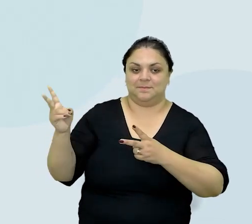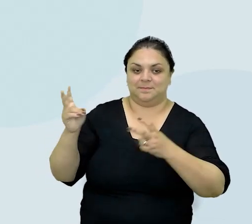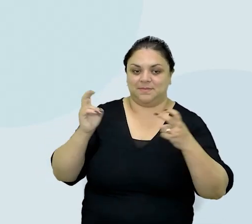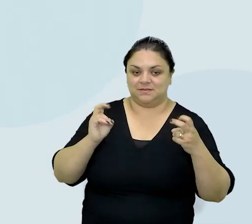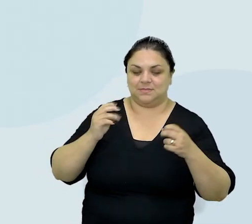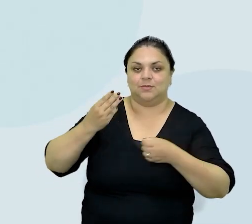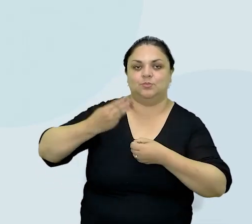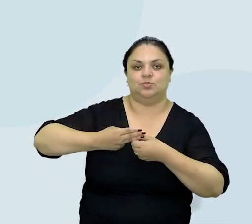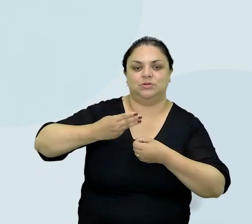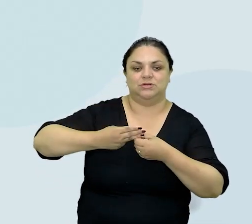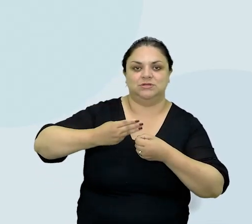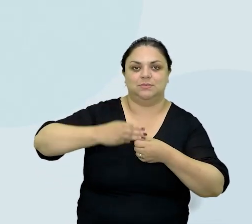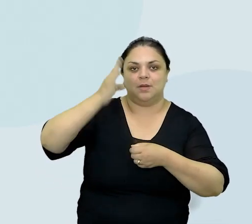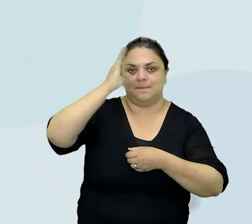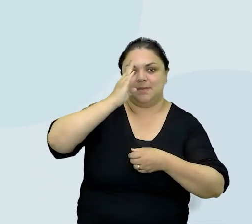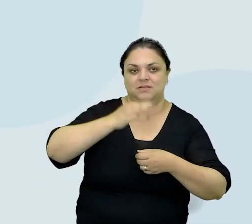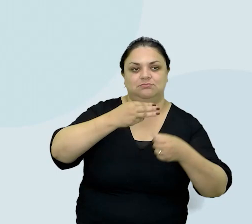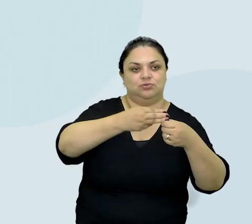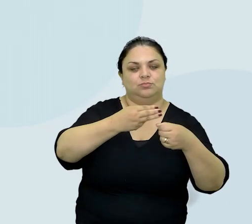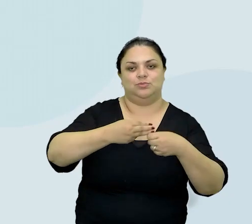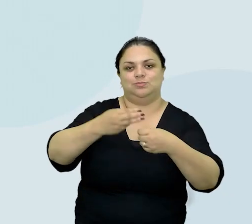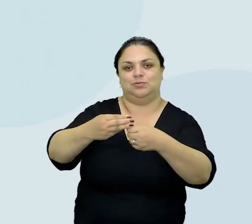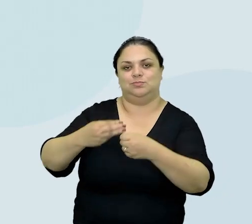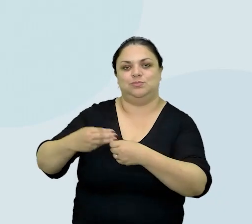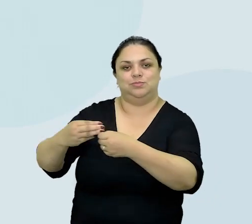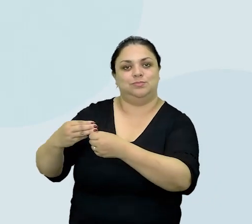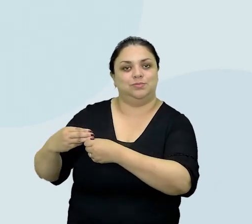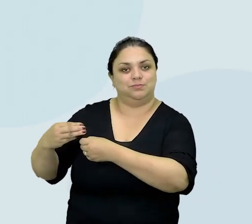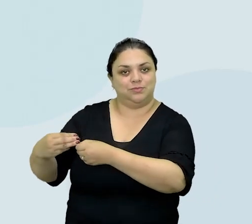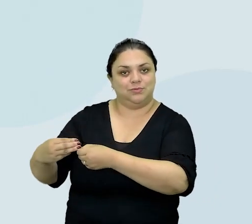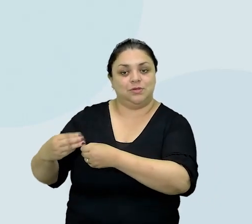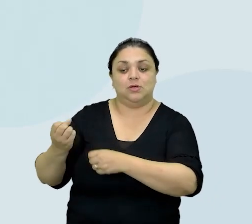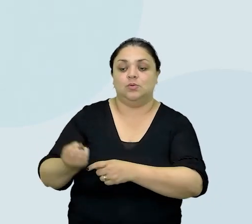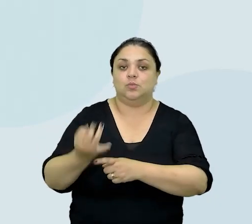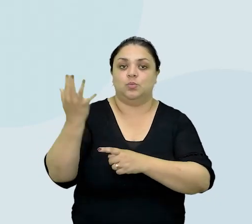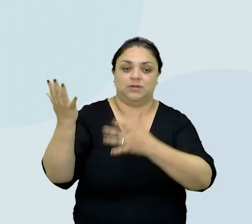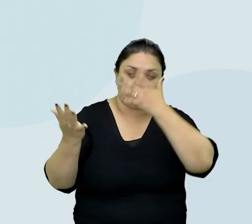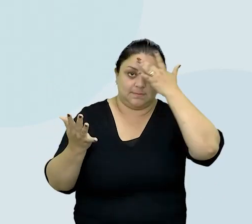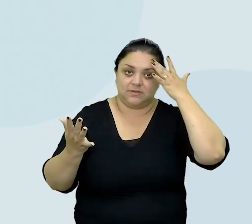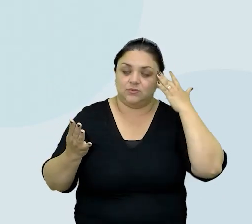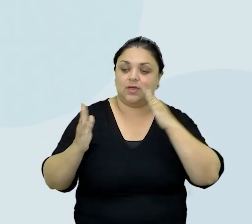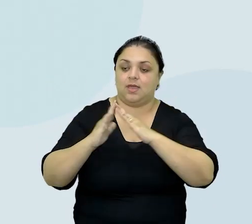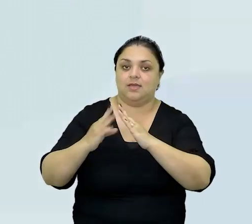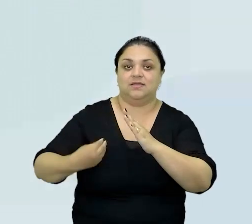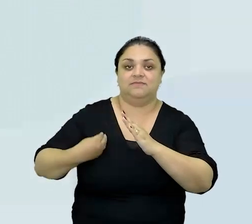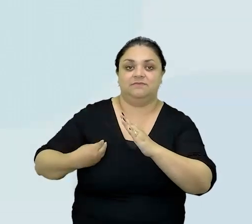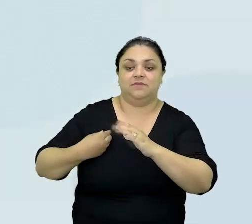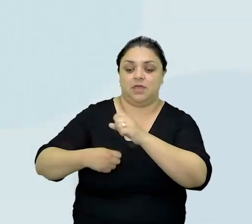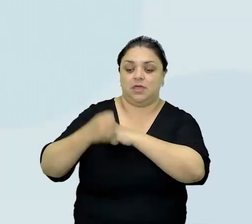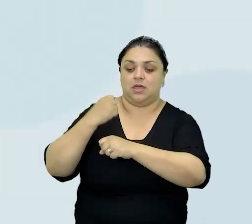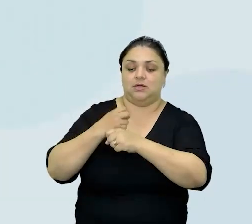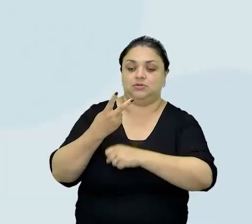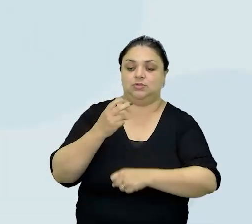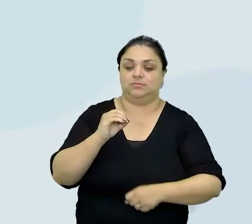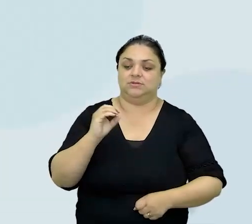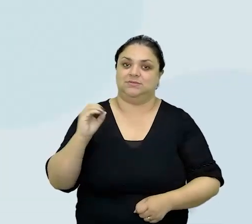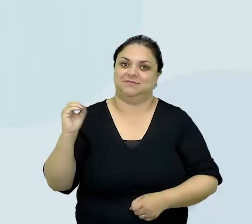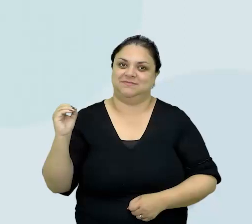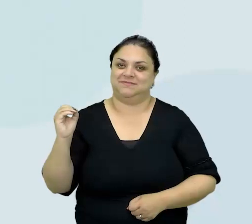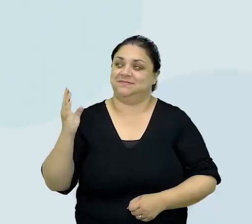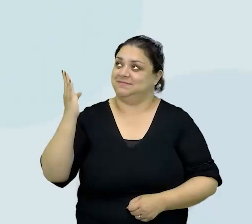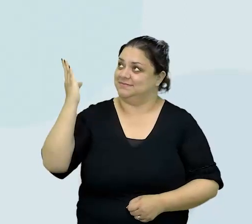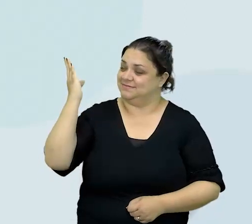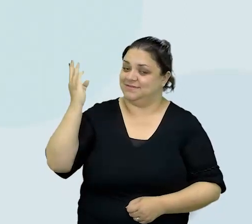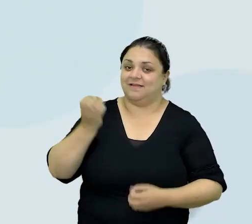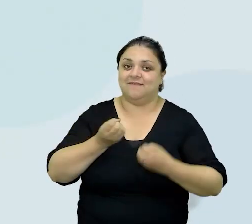densidade demográfica, no caso por municípios do Brasil, né, no ano de 2000. Então, já temos